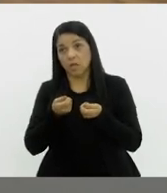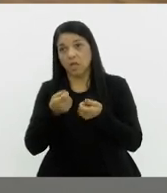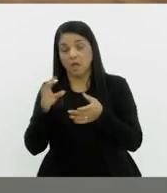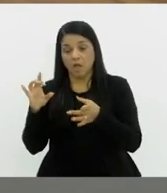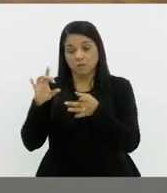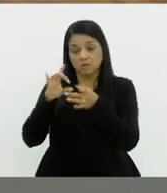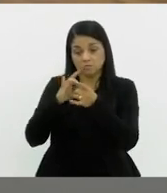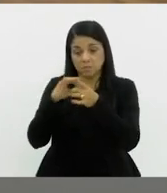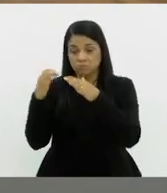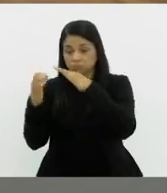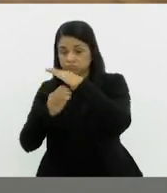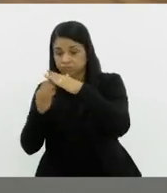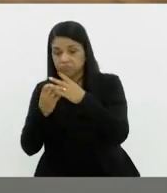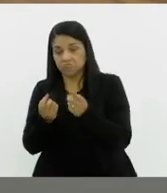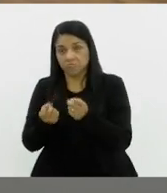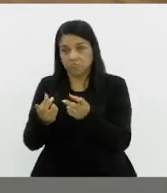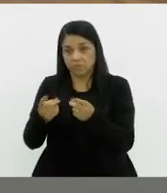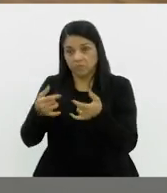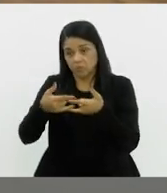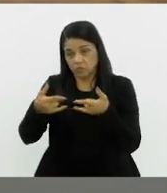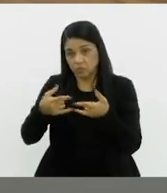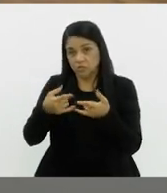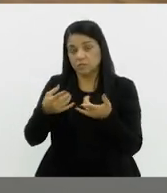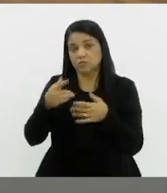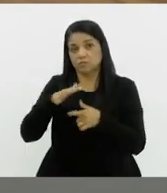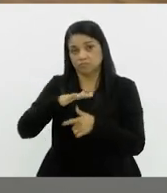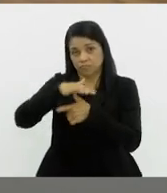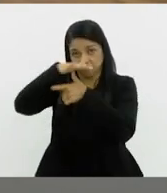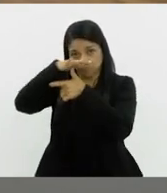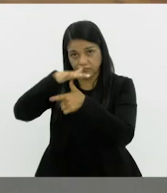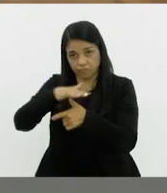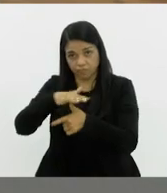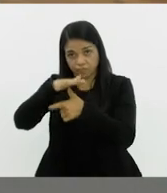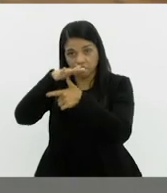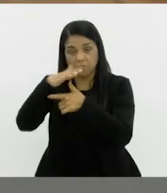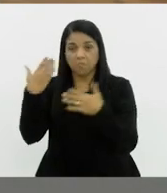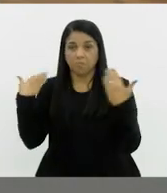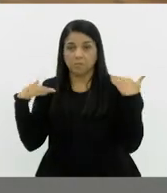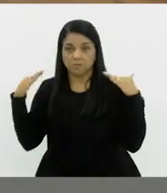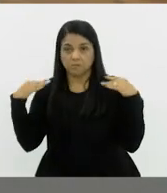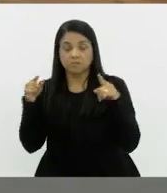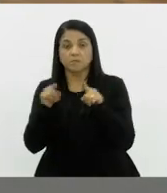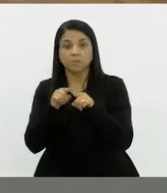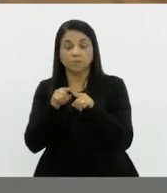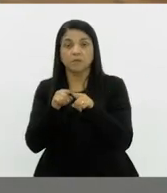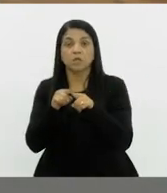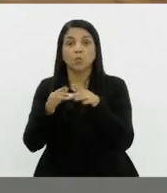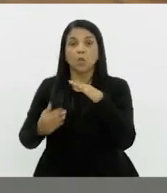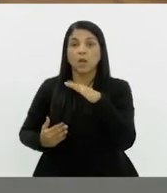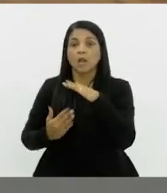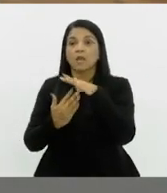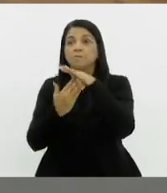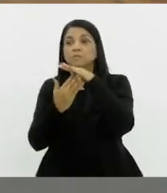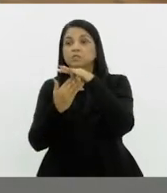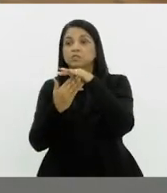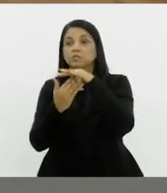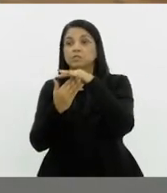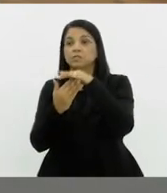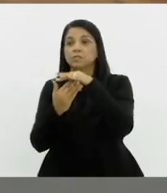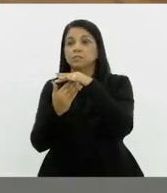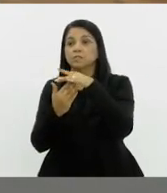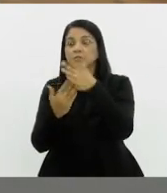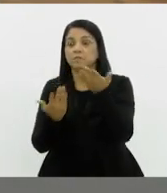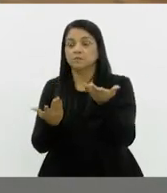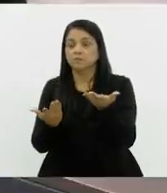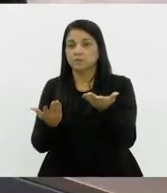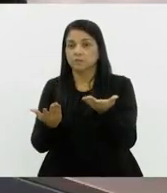que comercializam os tickets com as empresas que operam os táxis de voo panorâmico, para que haja um limite. É por isso que eu acho que é interessante